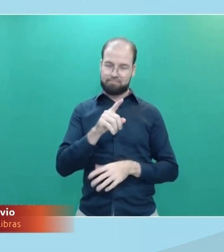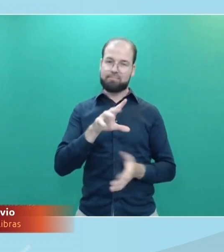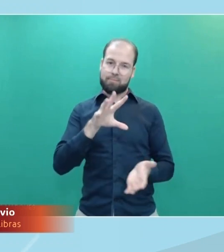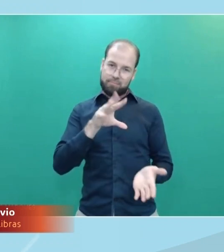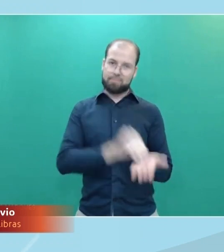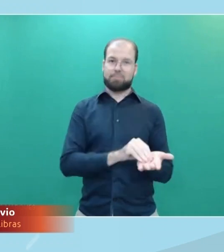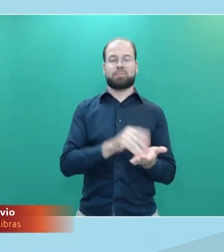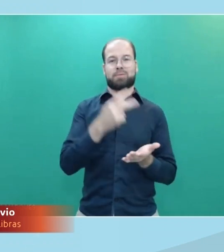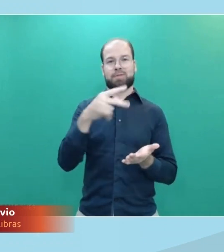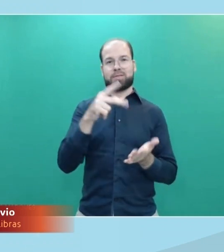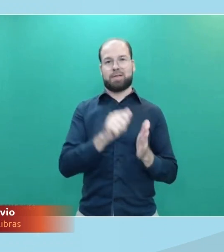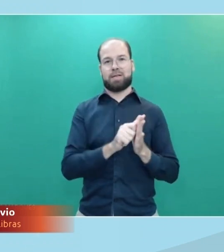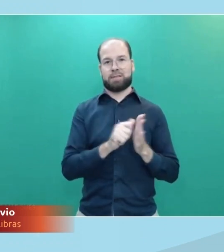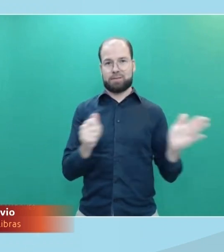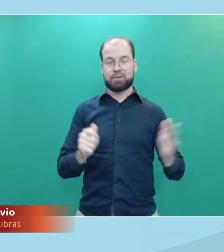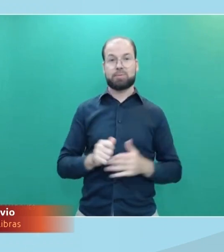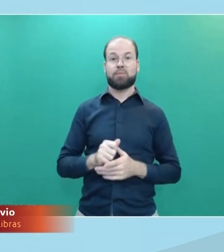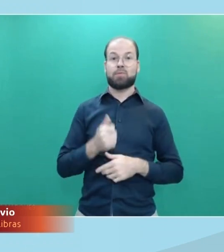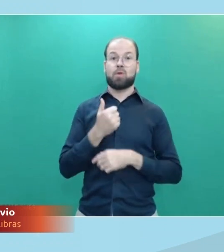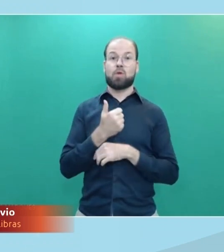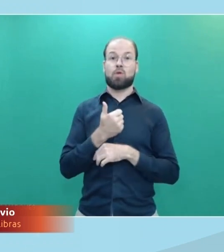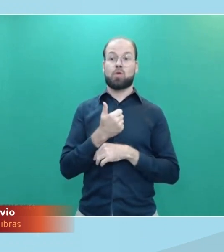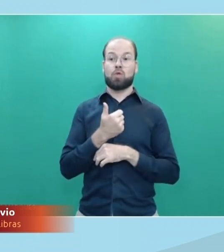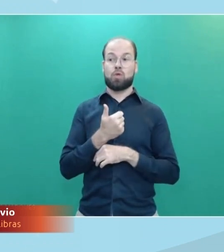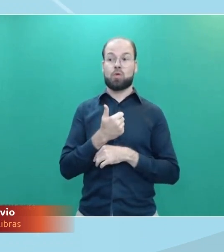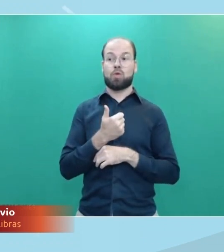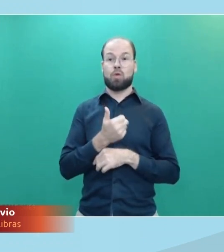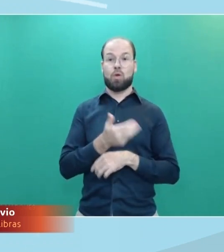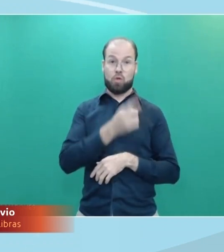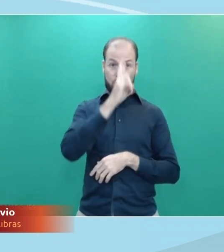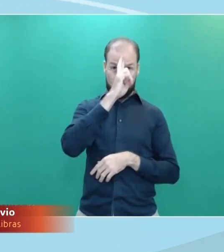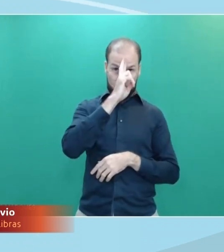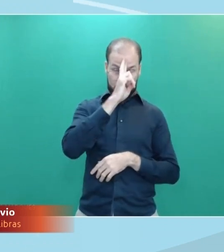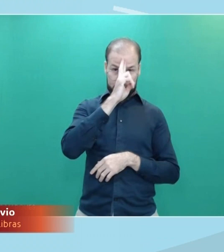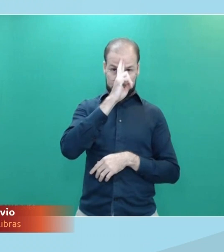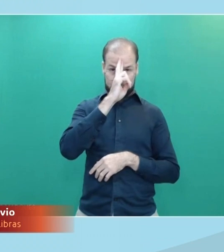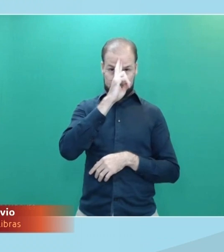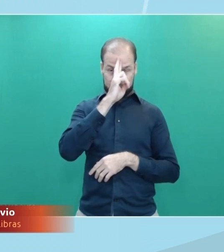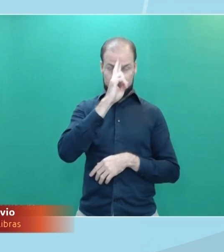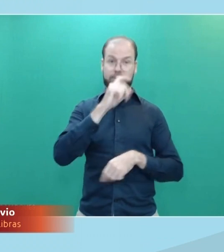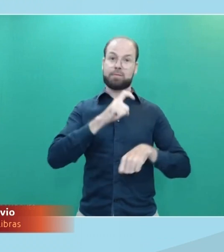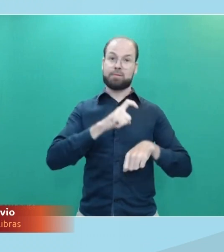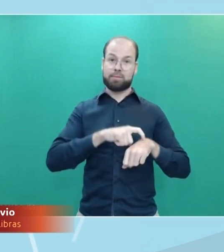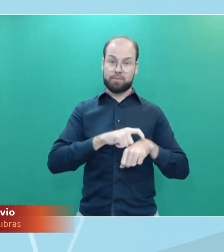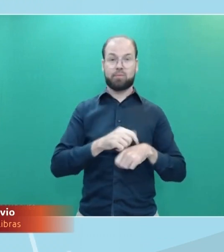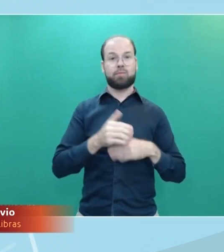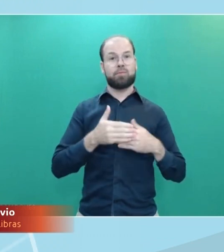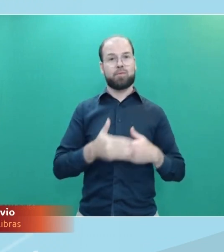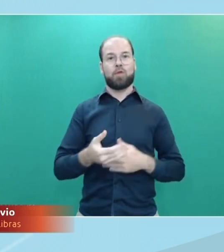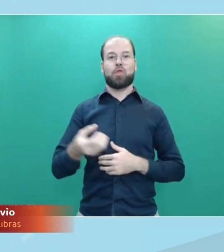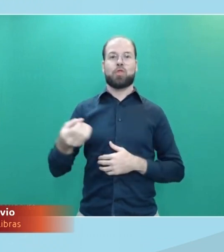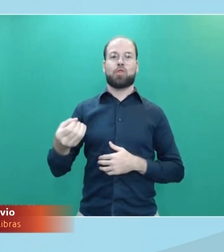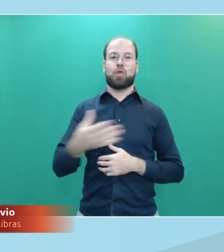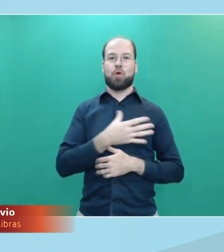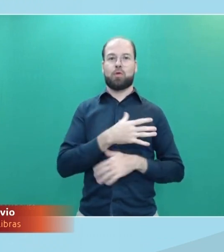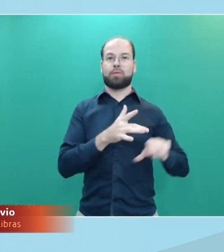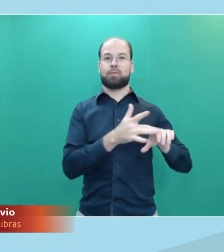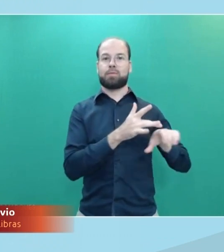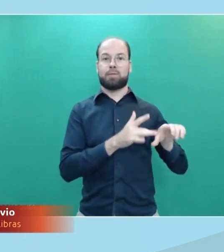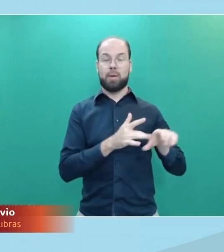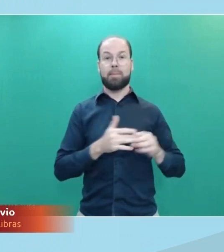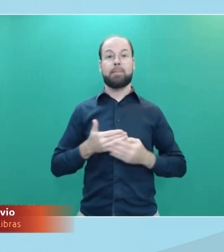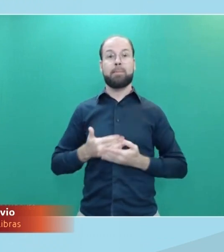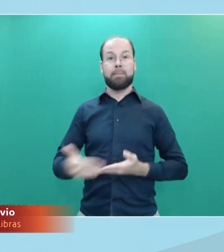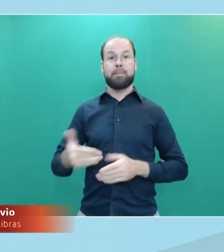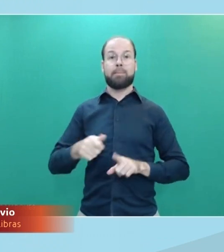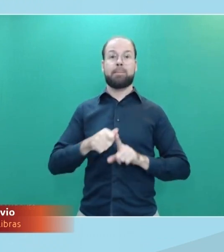agenda. 12 horas, né, ao meio-dia, a gente vai estrear um novo Conexões, agora no mês de maio. Daqui